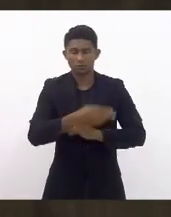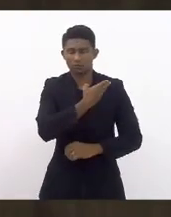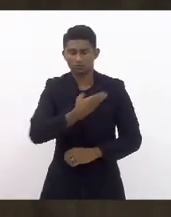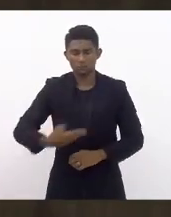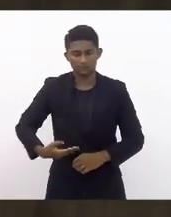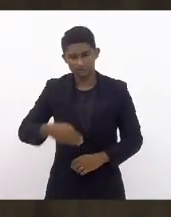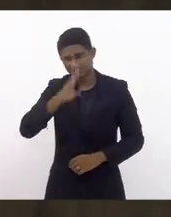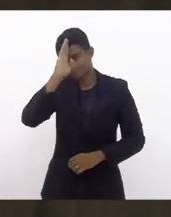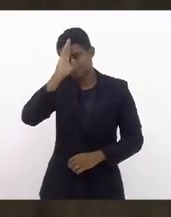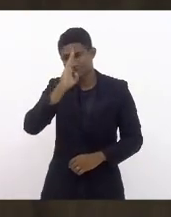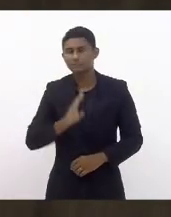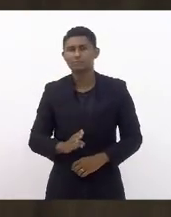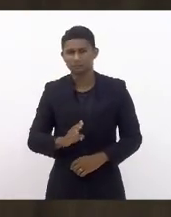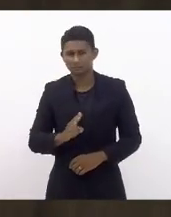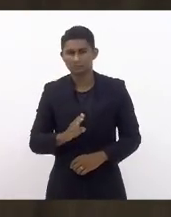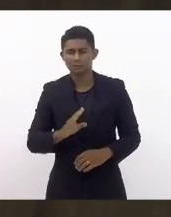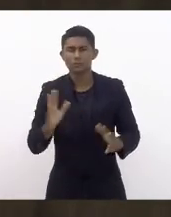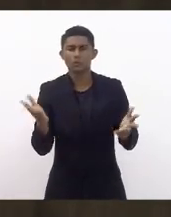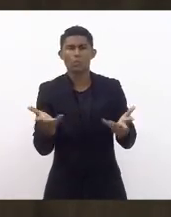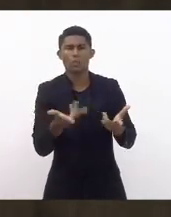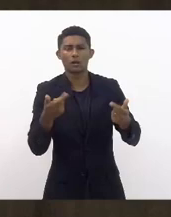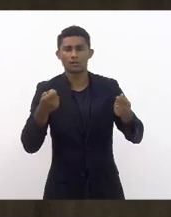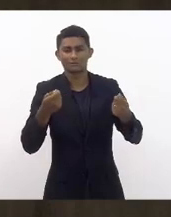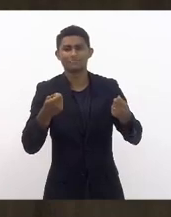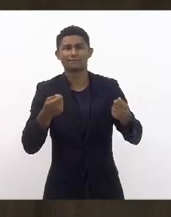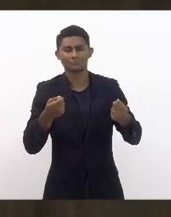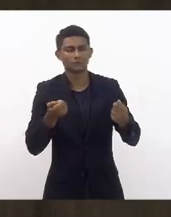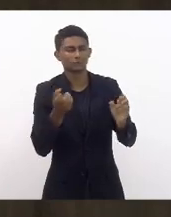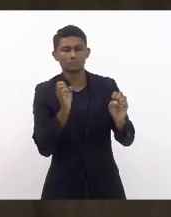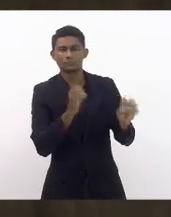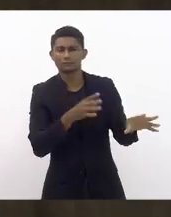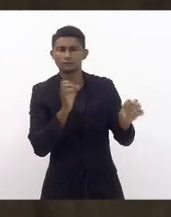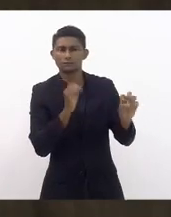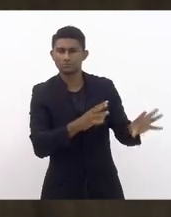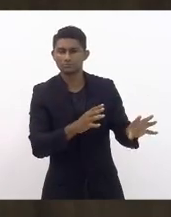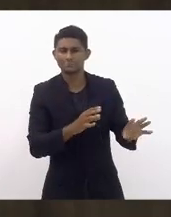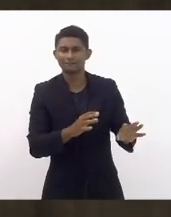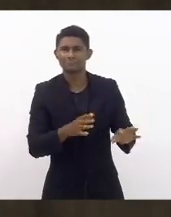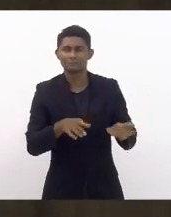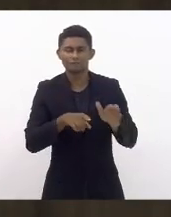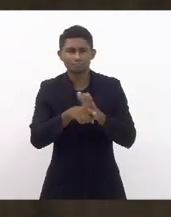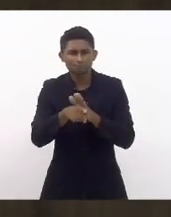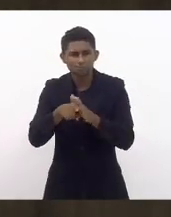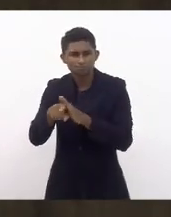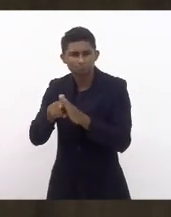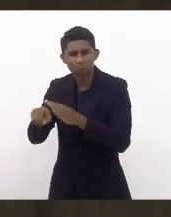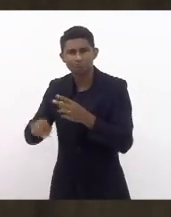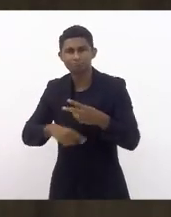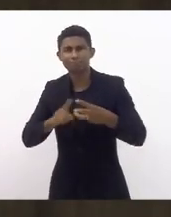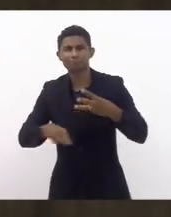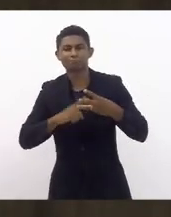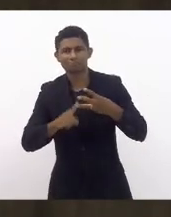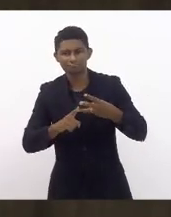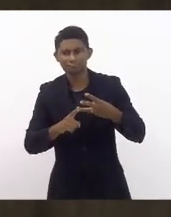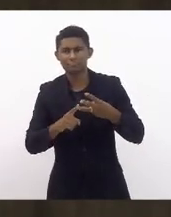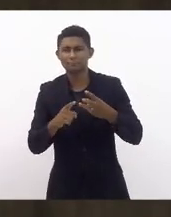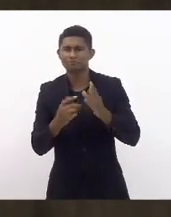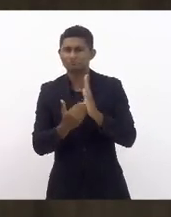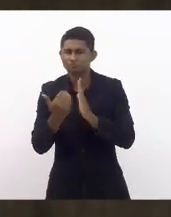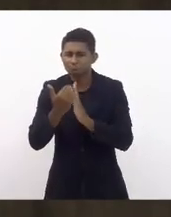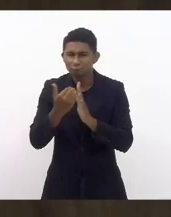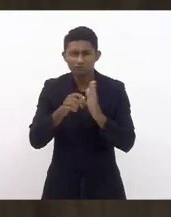gratuita, universidade de qualidade, com ensino, com pesquisa, com extensão,